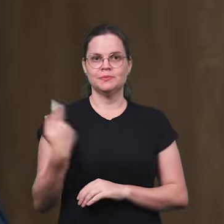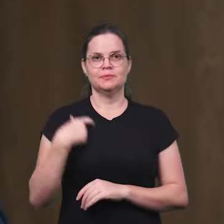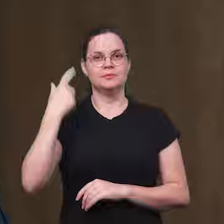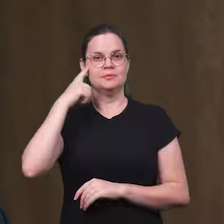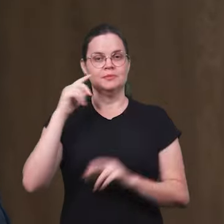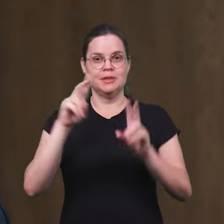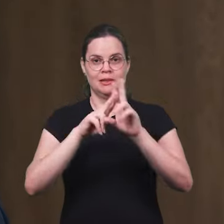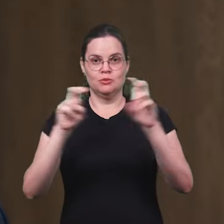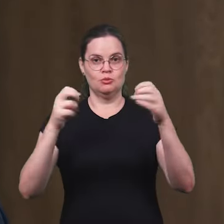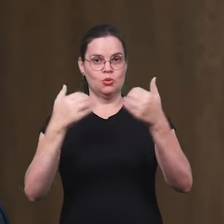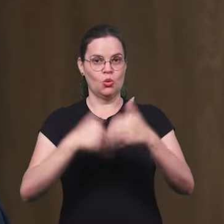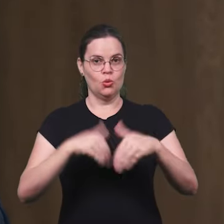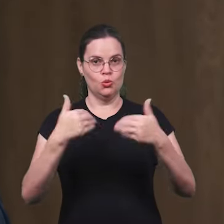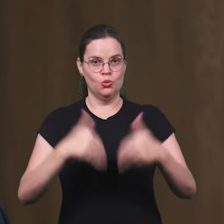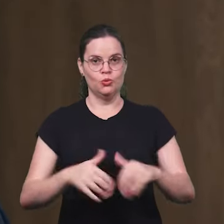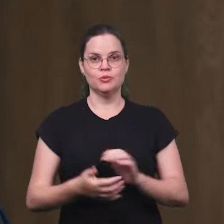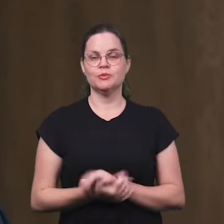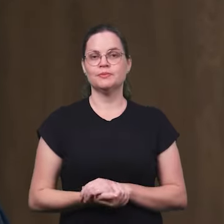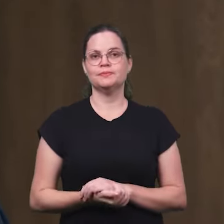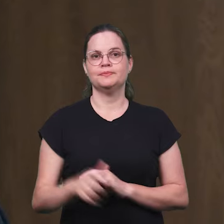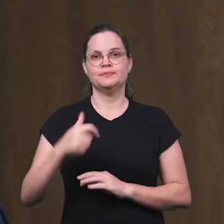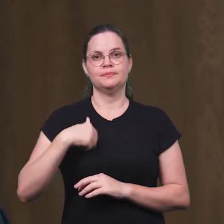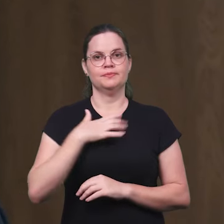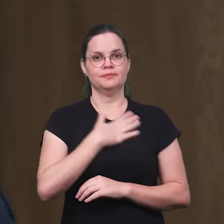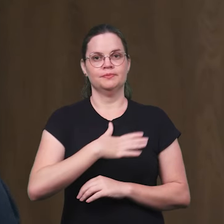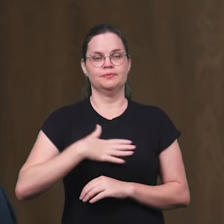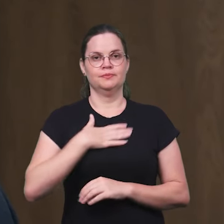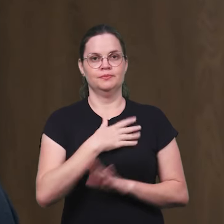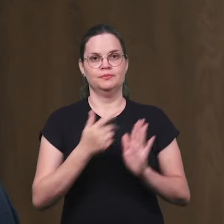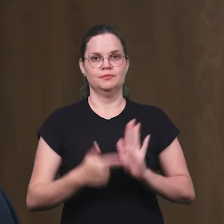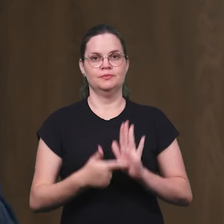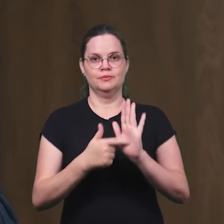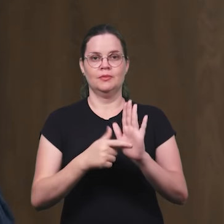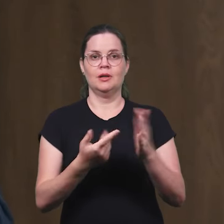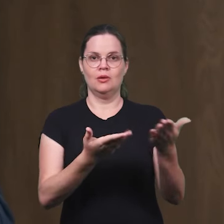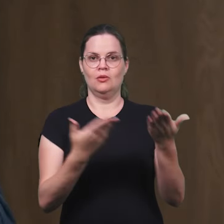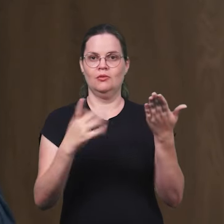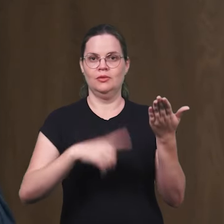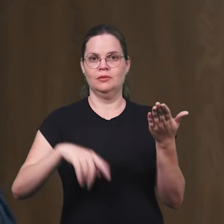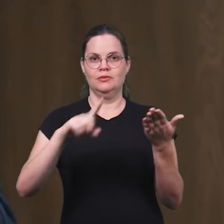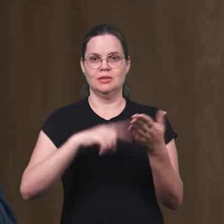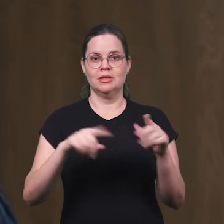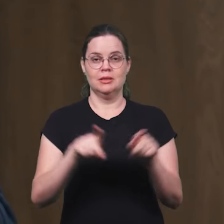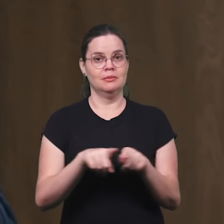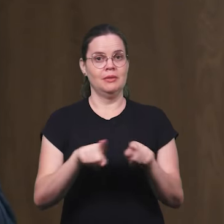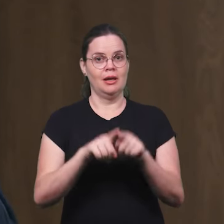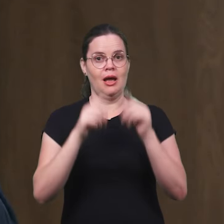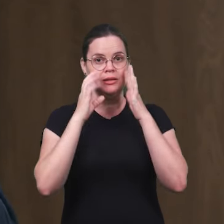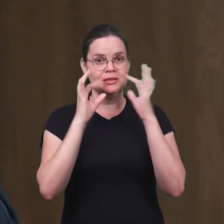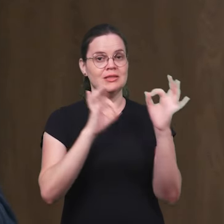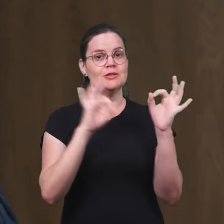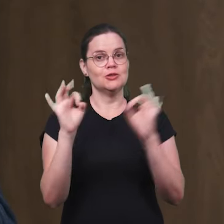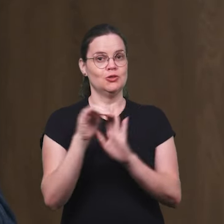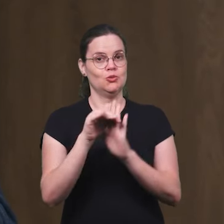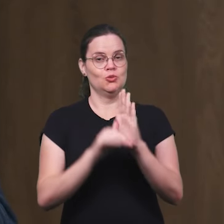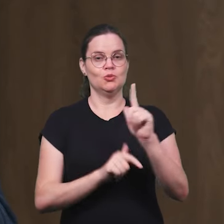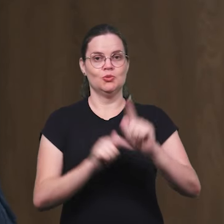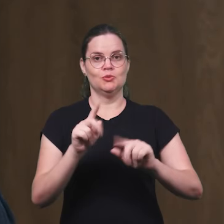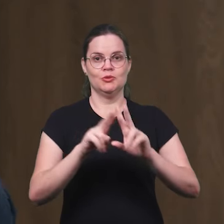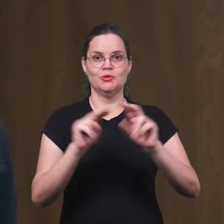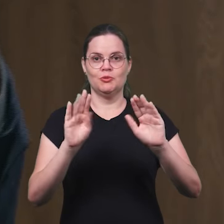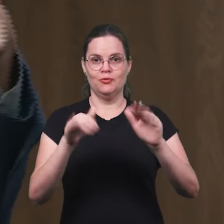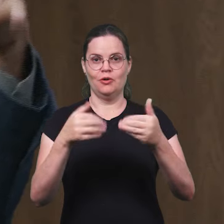concurso público, eu sempre gosto de destacar, inclusive convido você a assistir os programas, né, do Foco